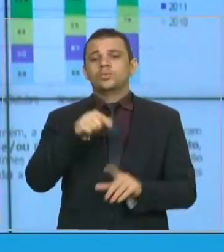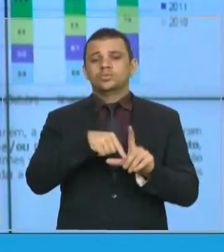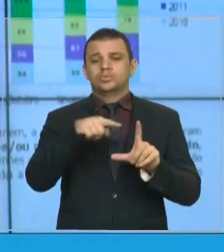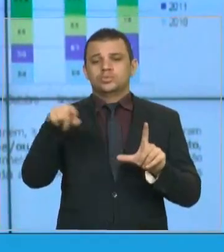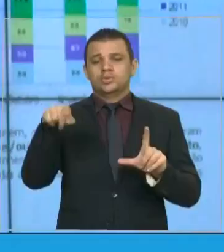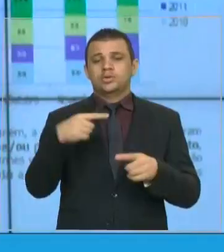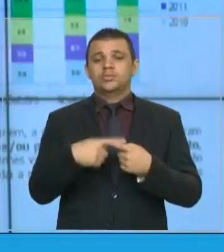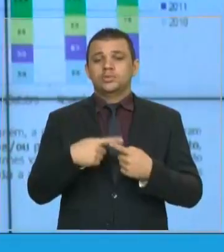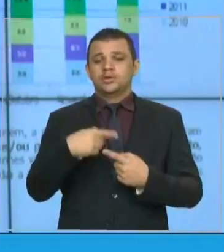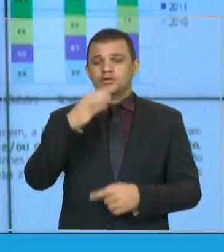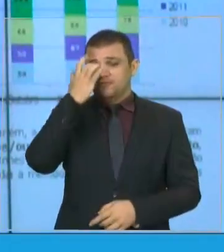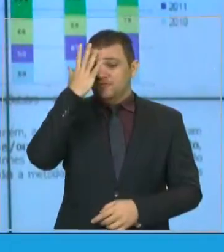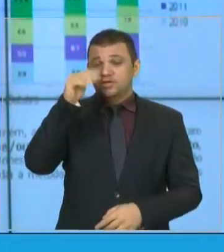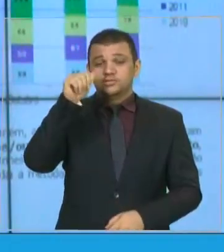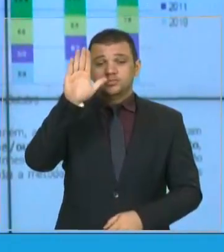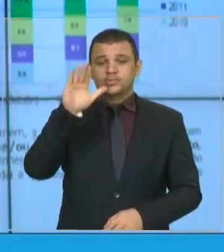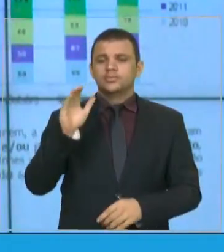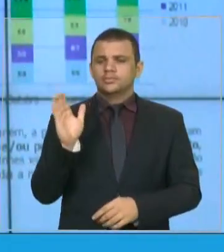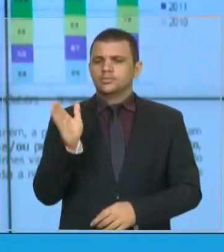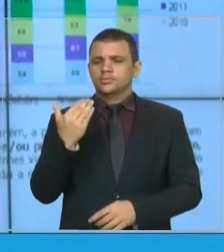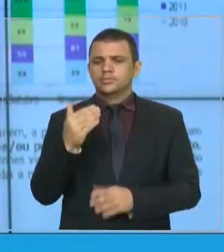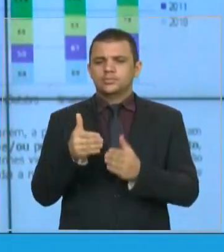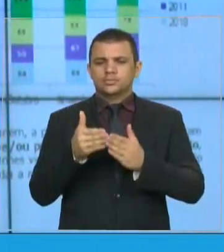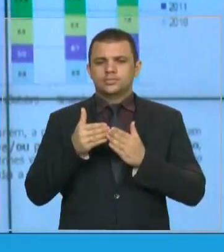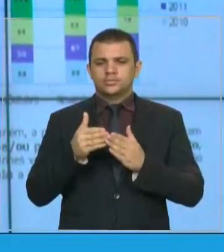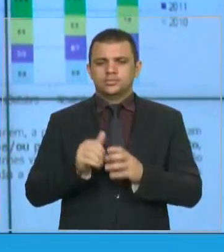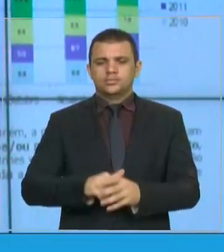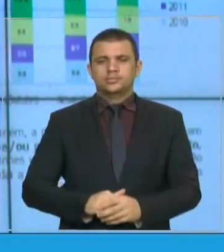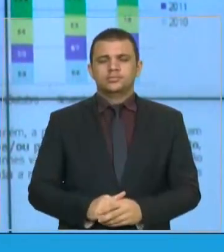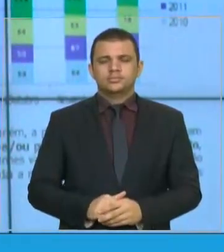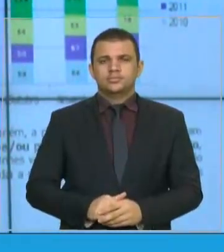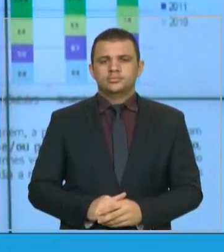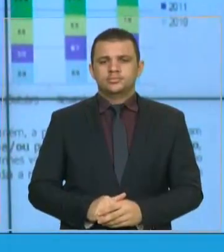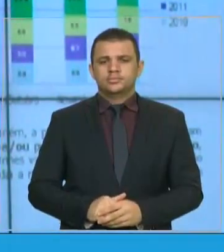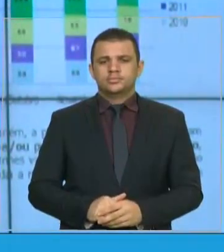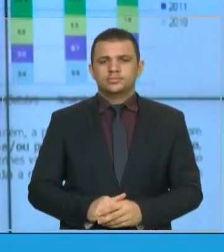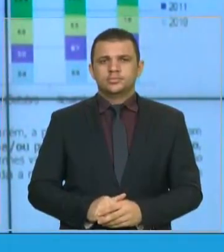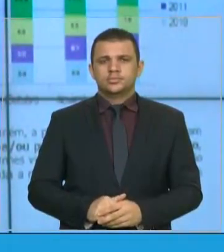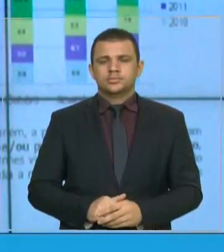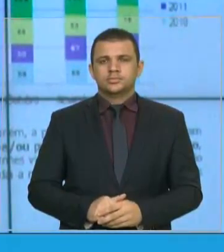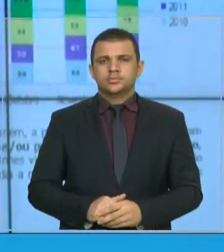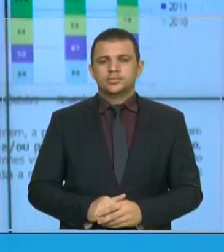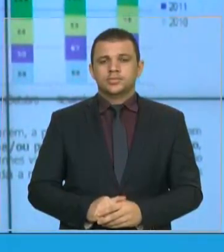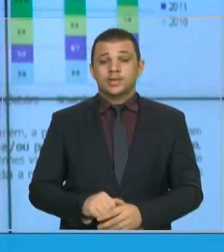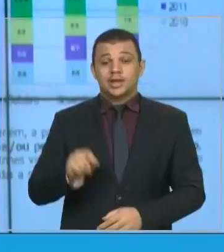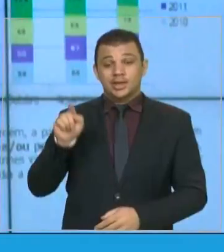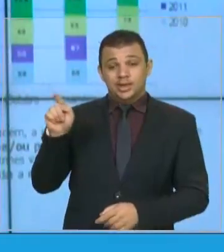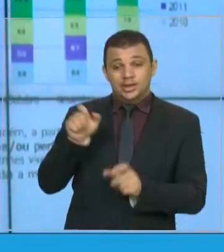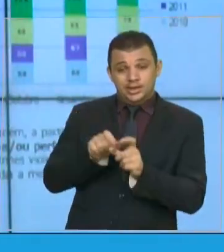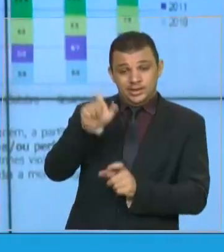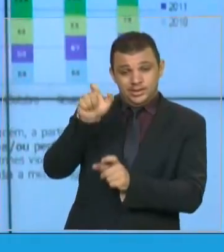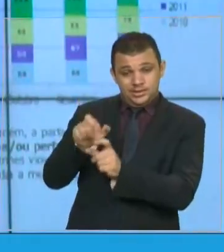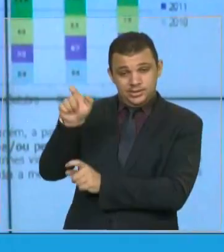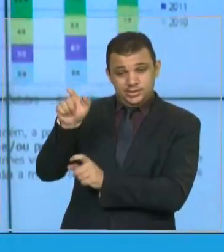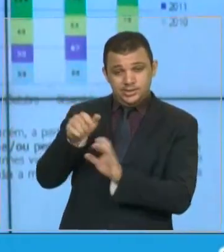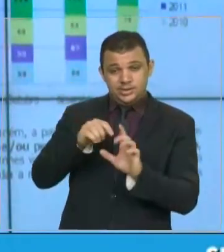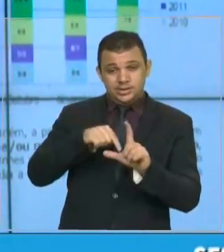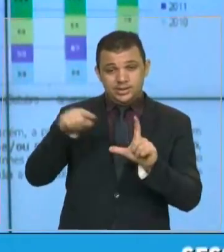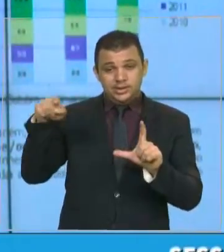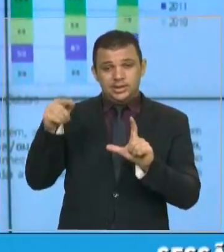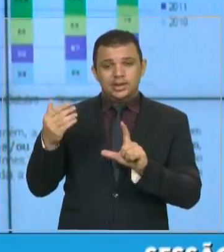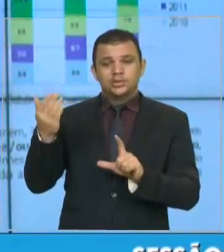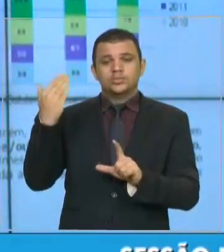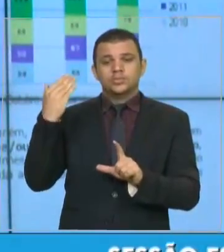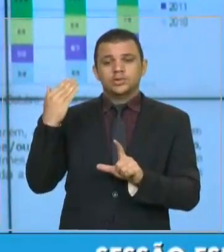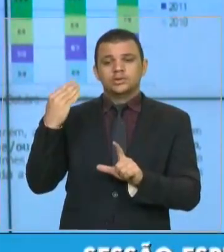visualizar. Pode passar a coluna, pode passar o gráfico. Nós estamos esse gráfico está atualizado até 28 de fevereiro de